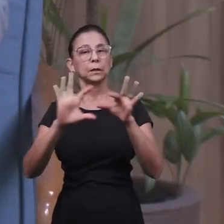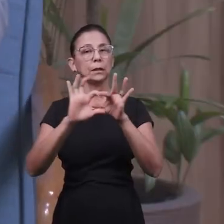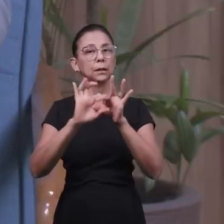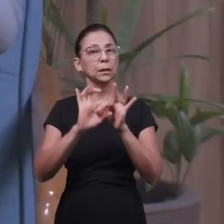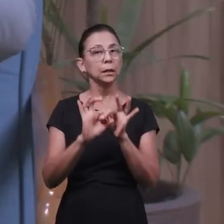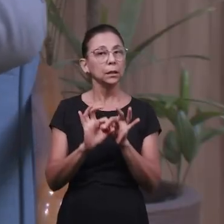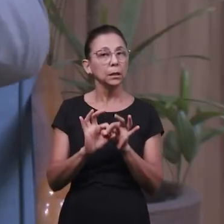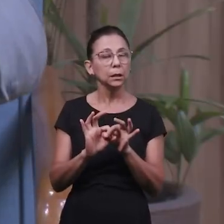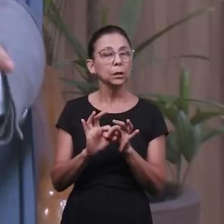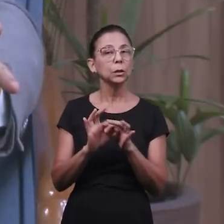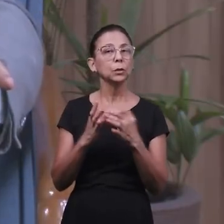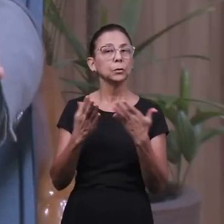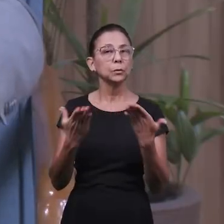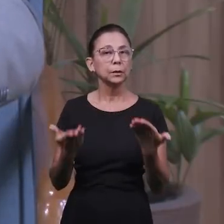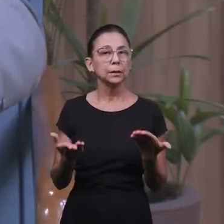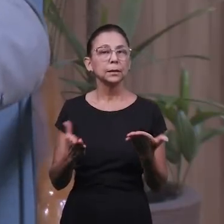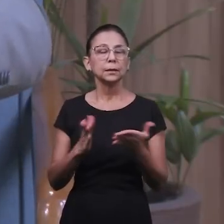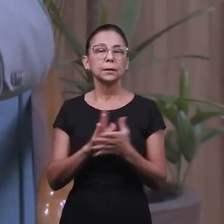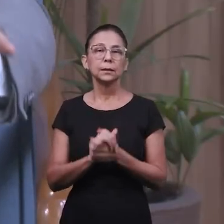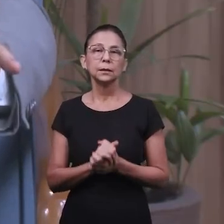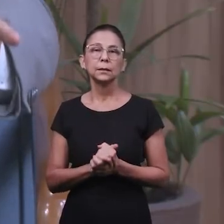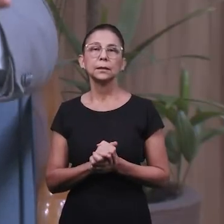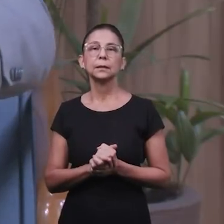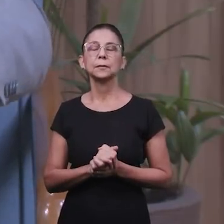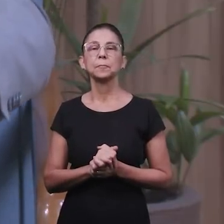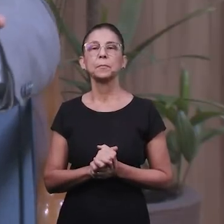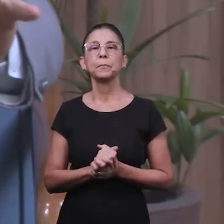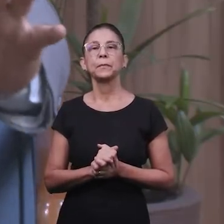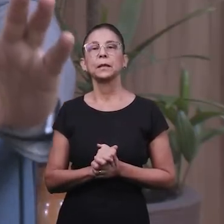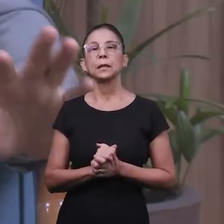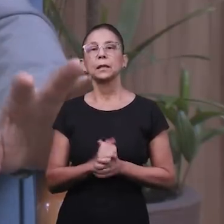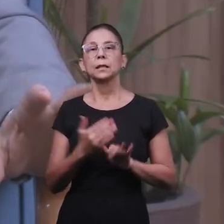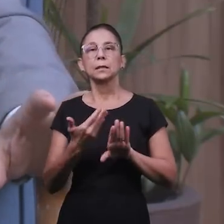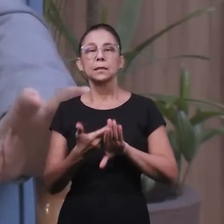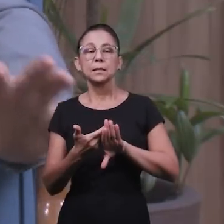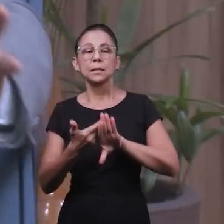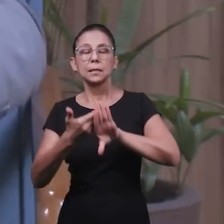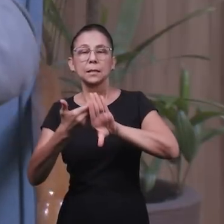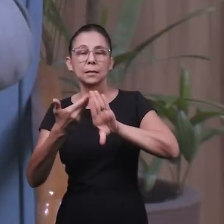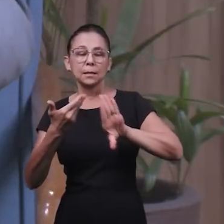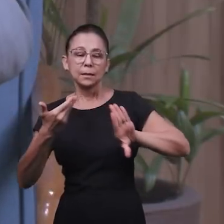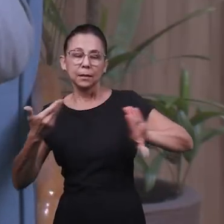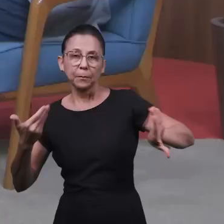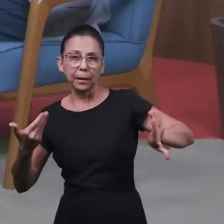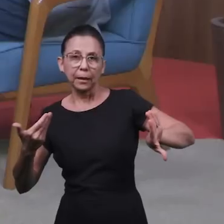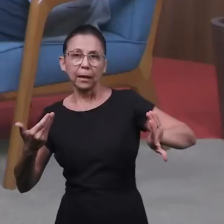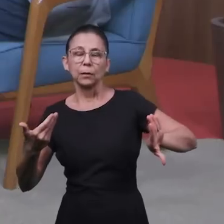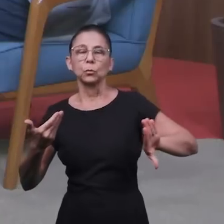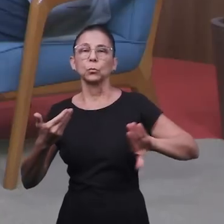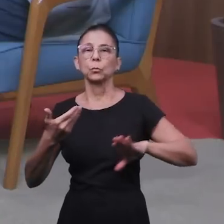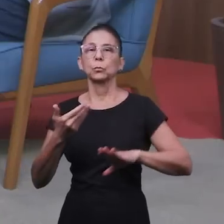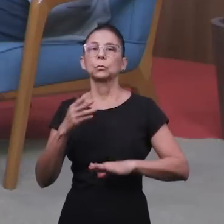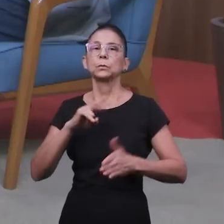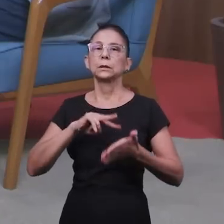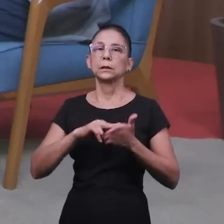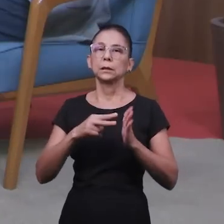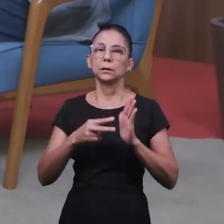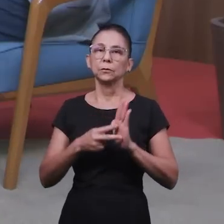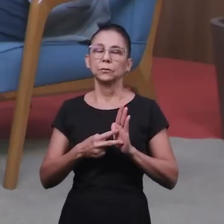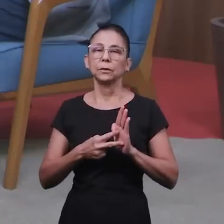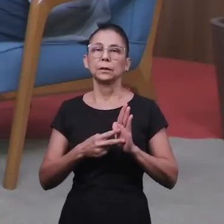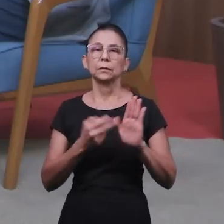essa expressão separação tem o mesmo sentido da expressão santidade. Santidade, santo, é ser